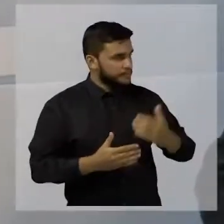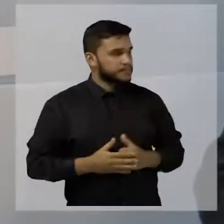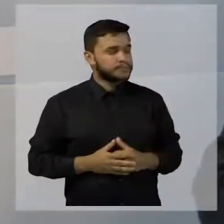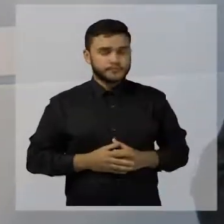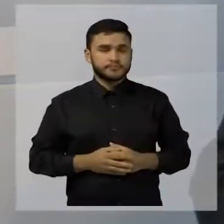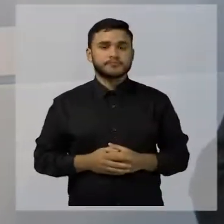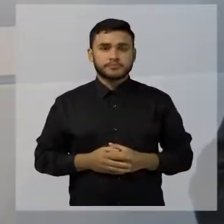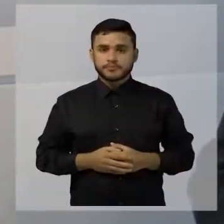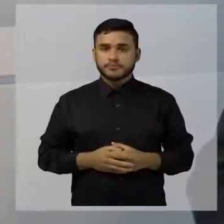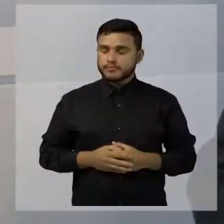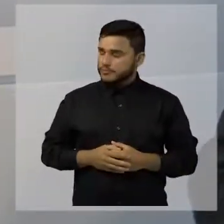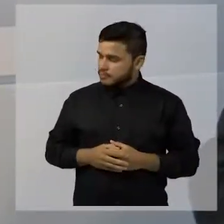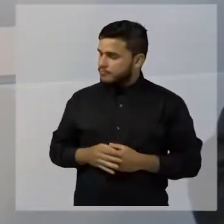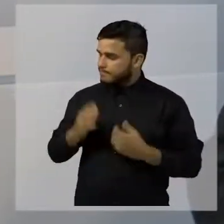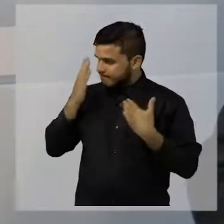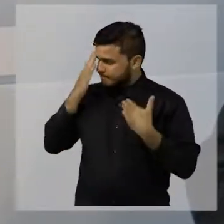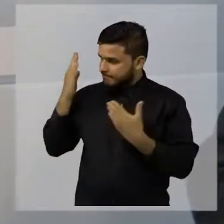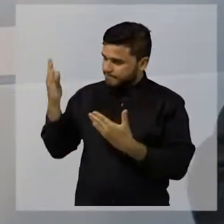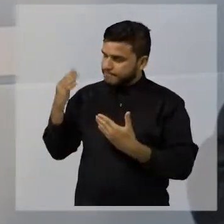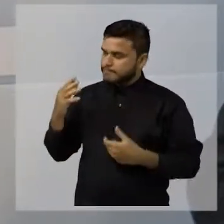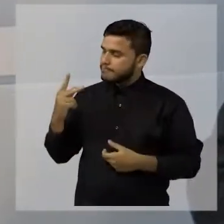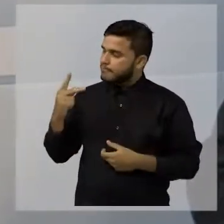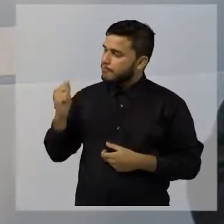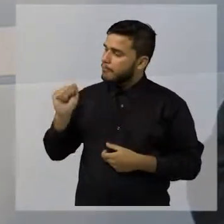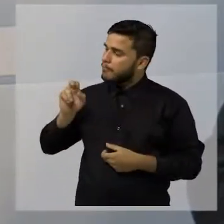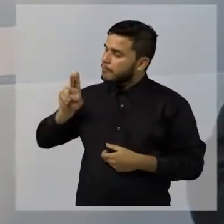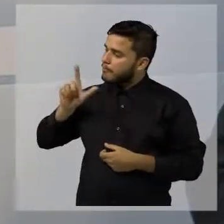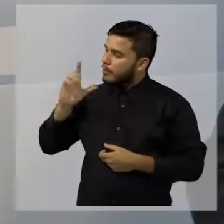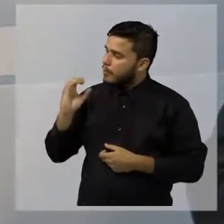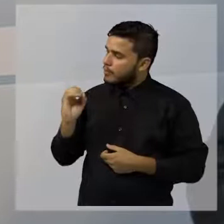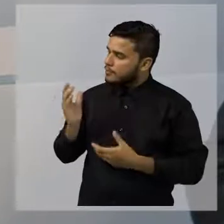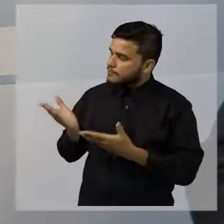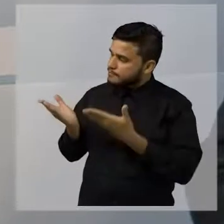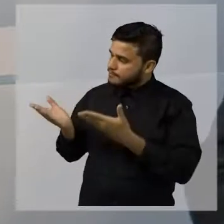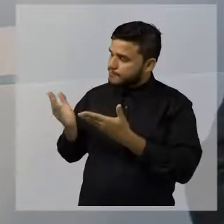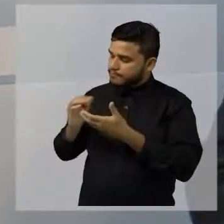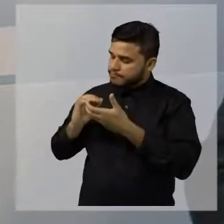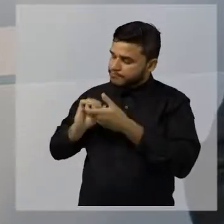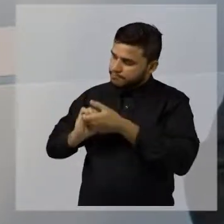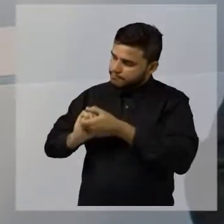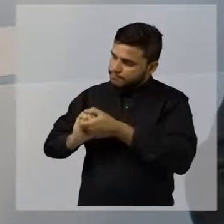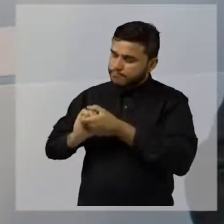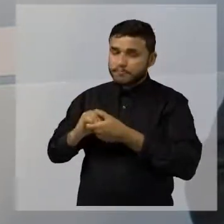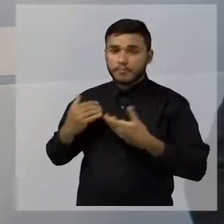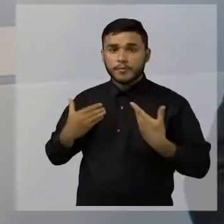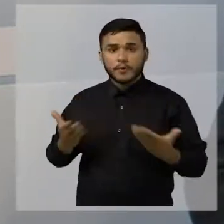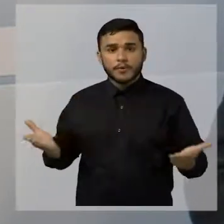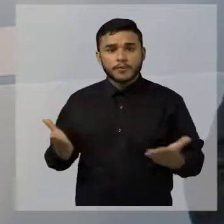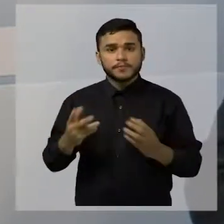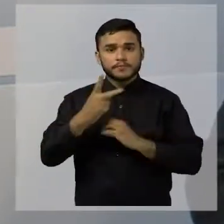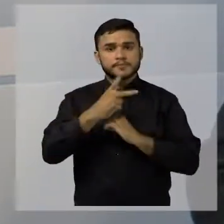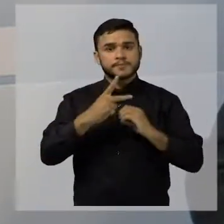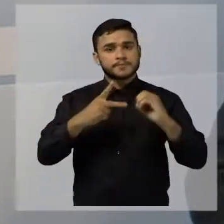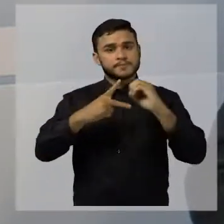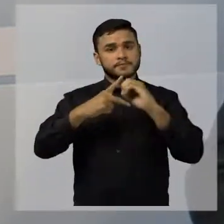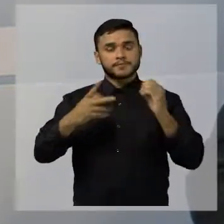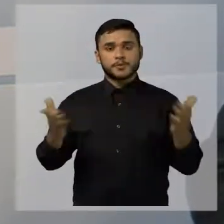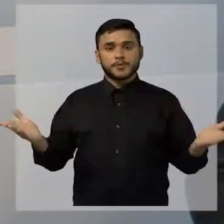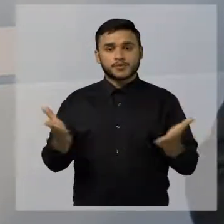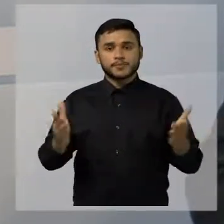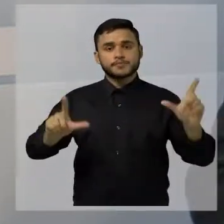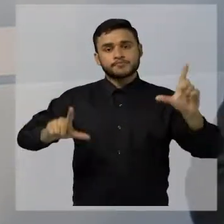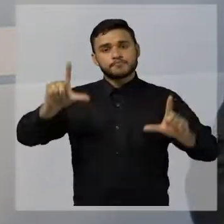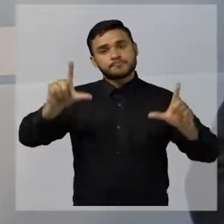que agradeço, meu amigo Paulo Sérgio, aqui a oportunidade que o vereador Heron Moreira está tendo de participar de um momento tão importante, um